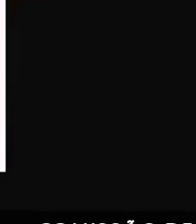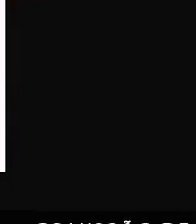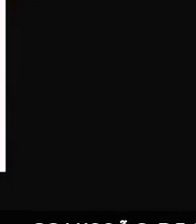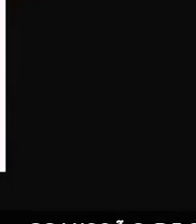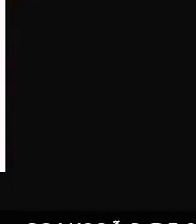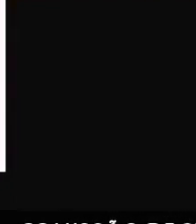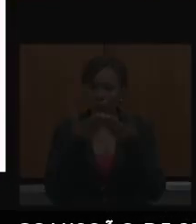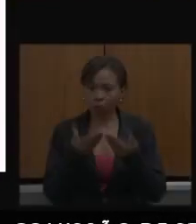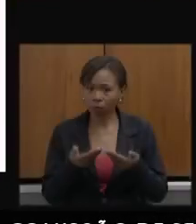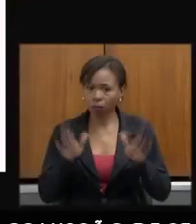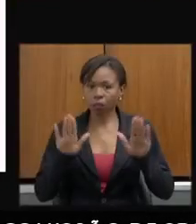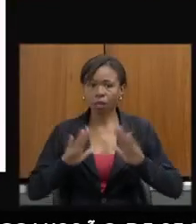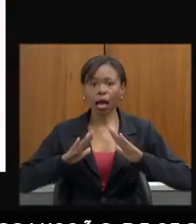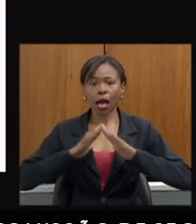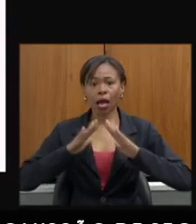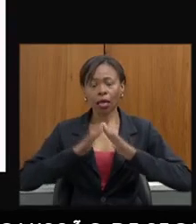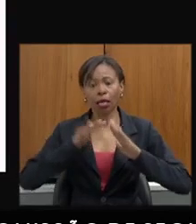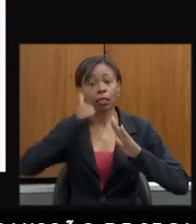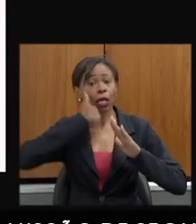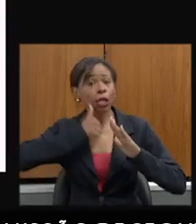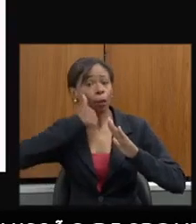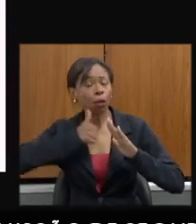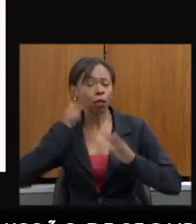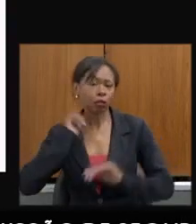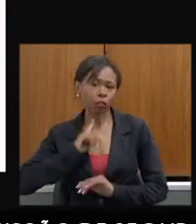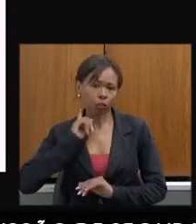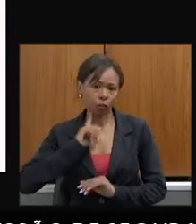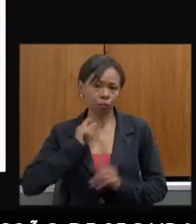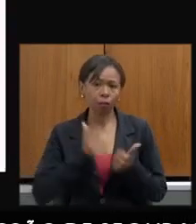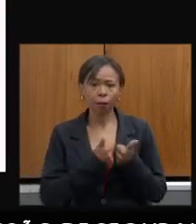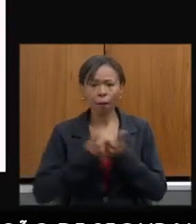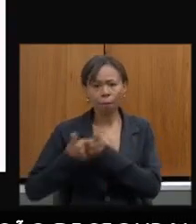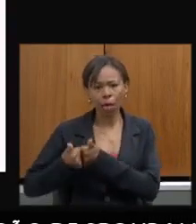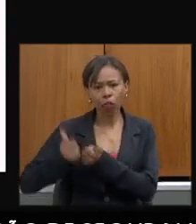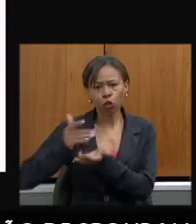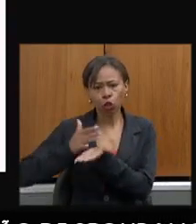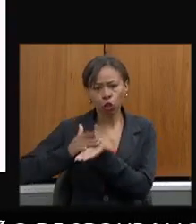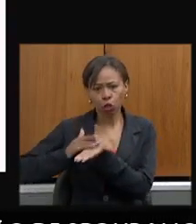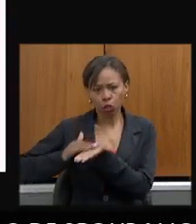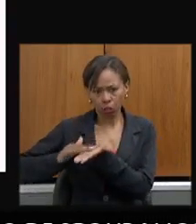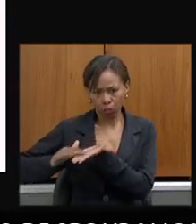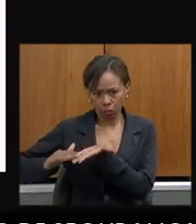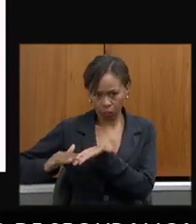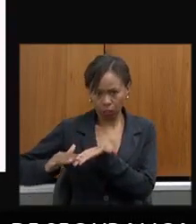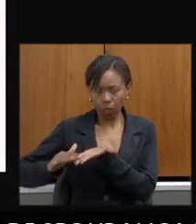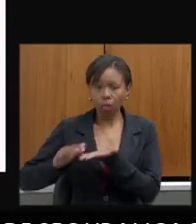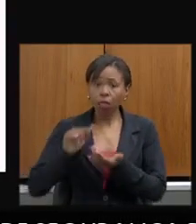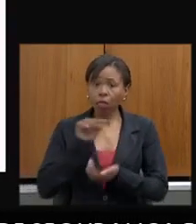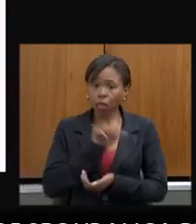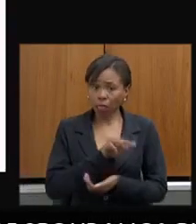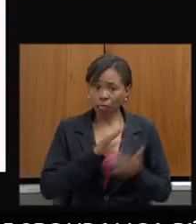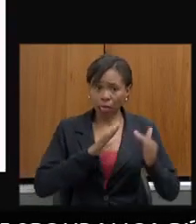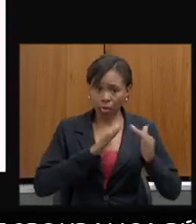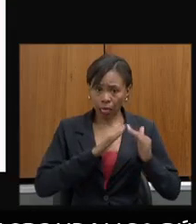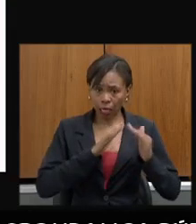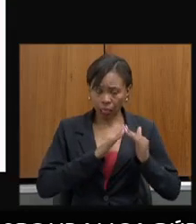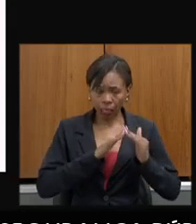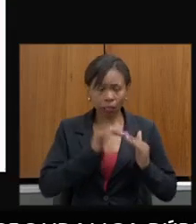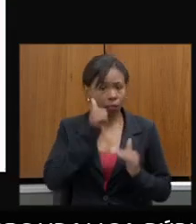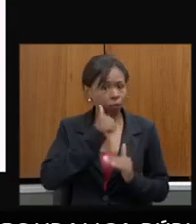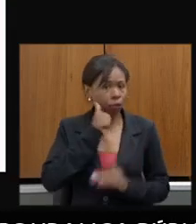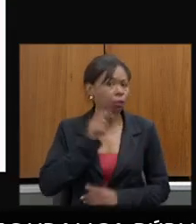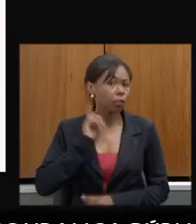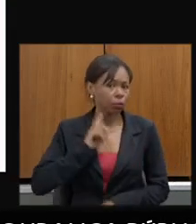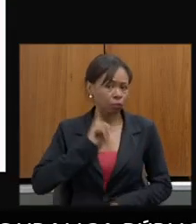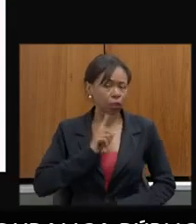aqui ao lado do Instituto de Identificação e importante aqui destacar que essa medida tem aí o